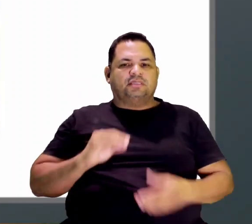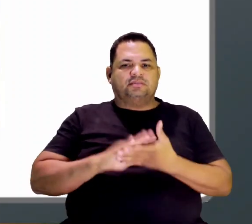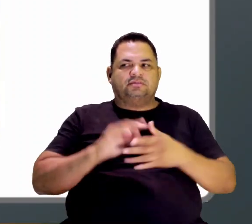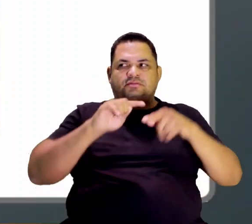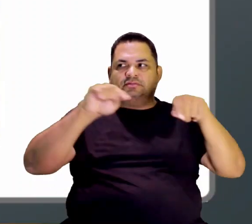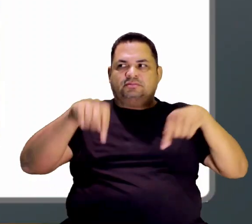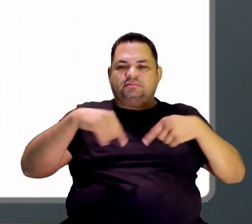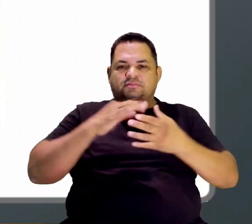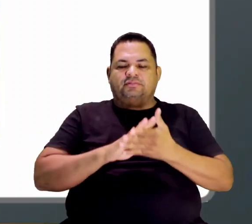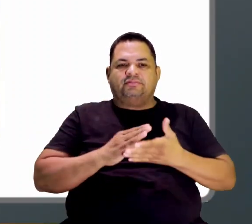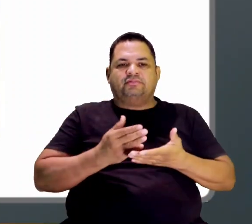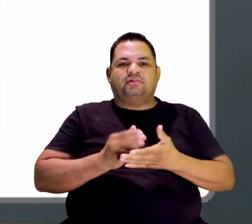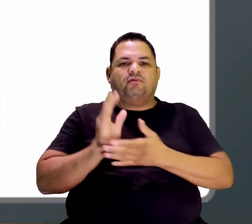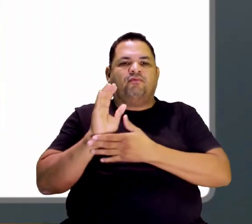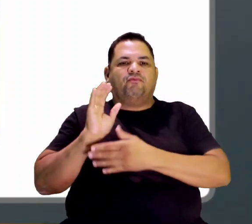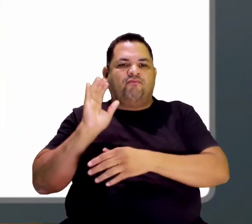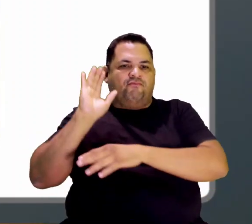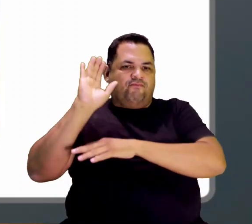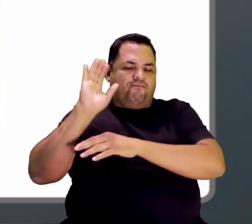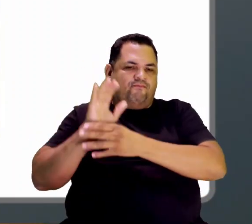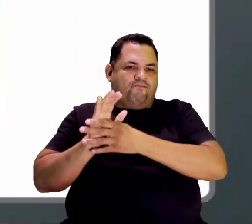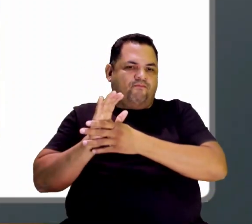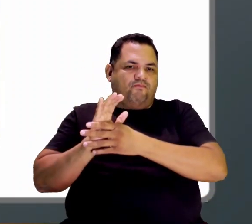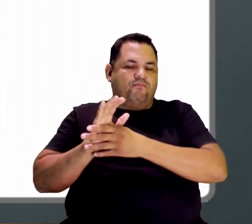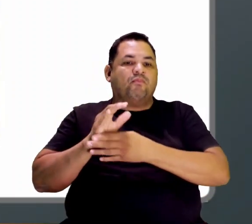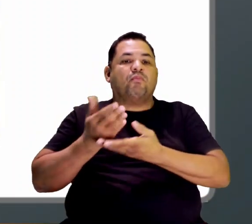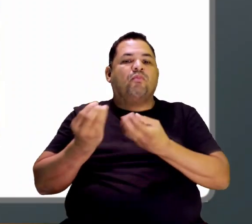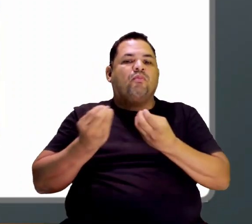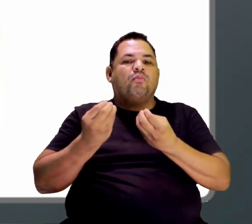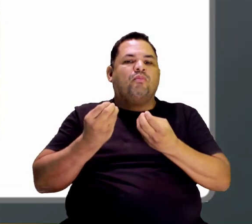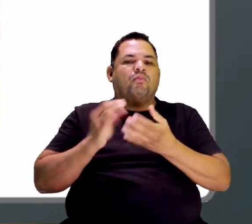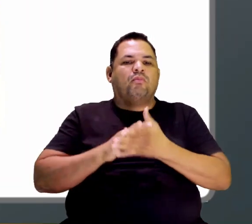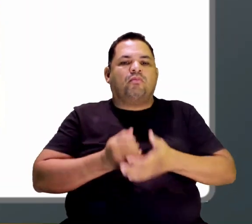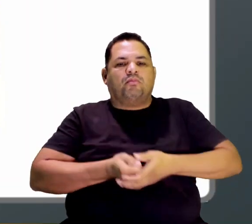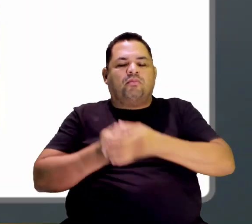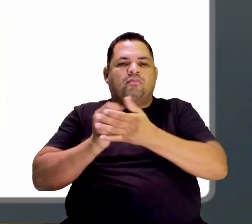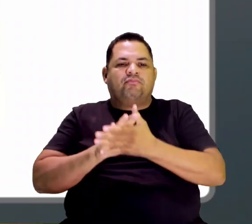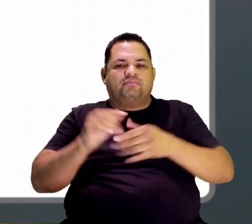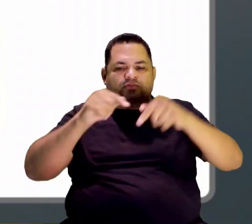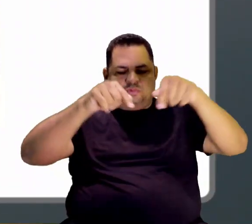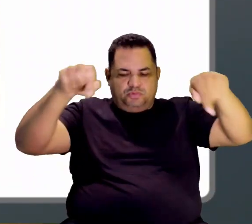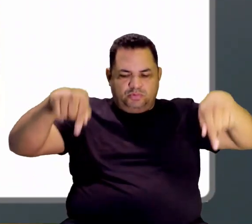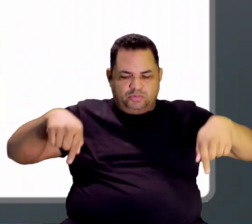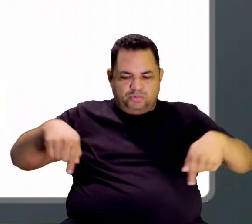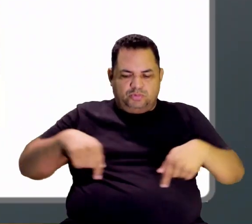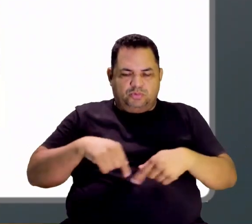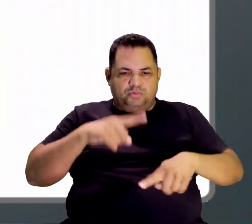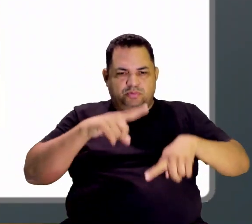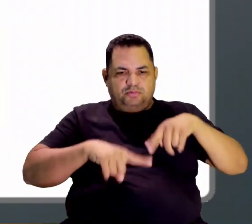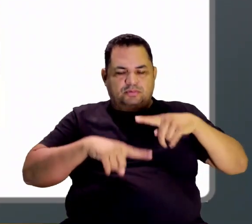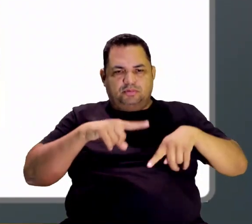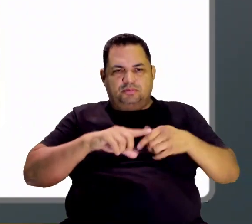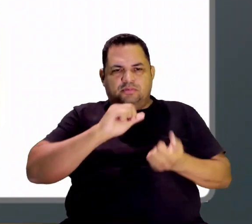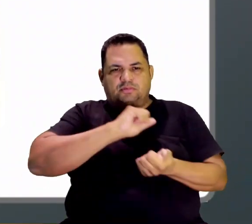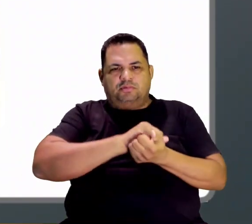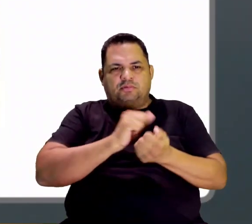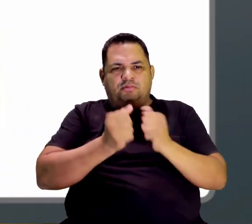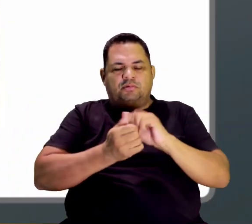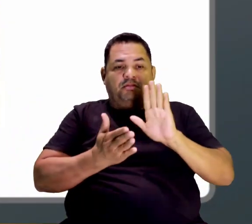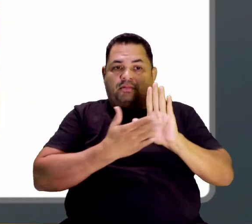80 metros. Nossa, já pensou esse tamanho, gente? 80 metros? 80 centímetros, tá? É só fazer uma correção aqui, tá,